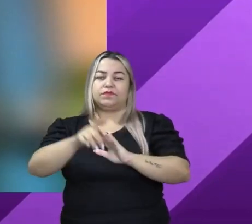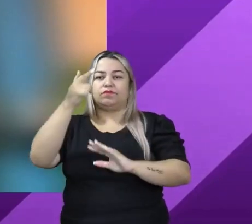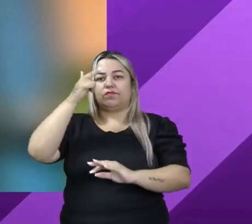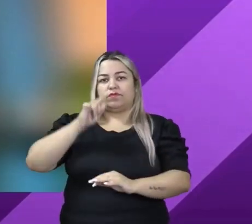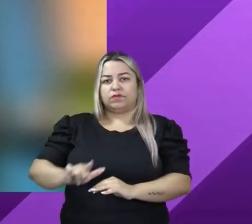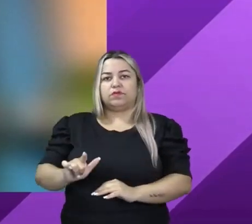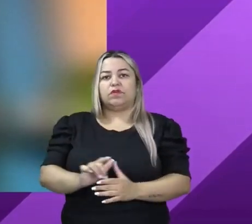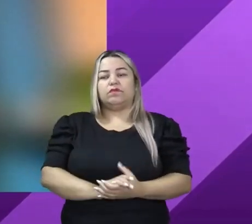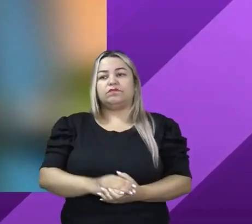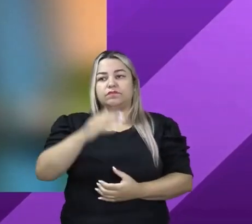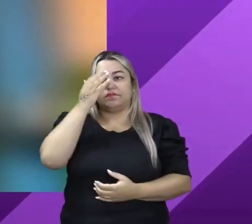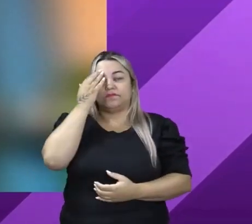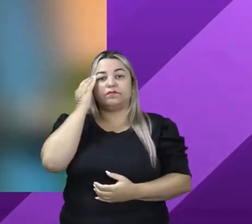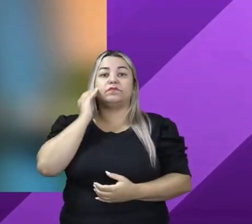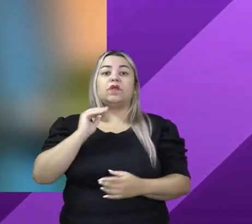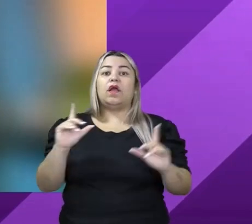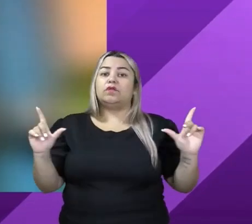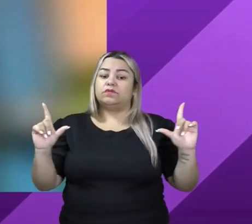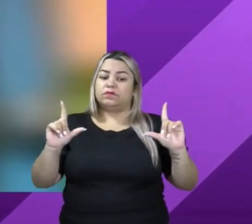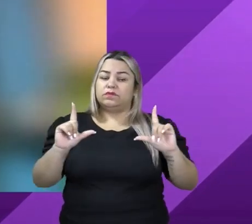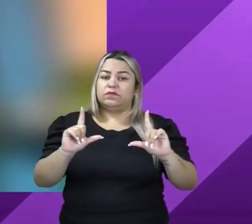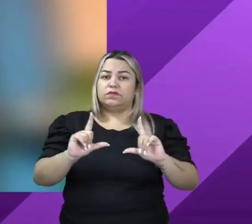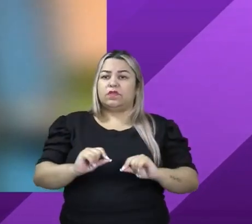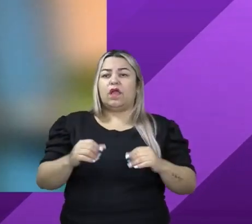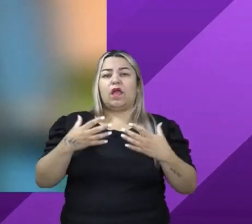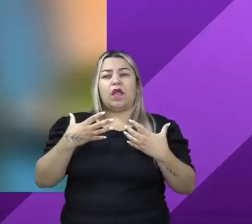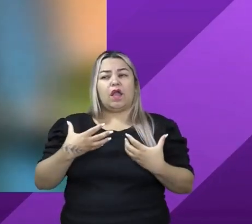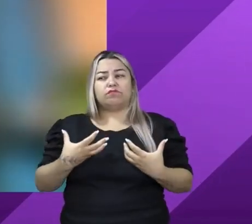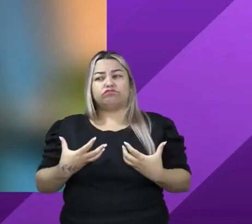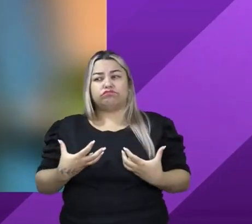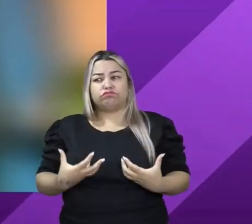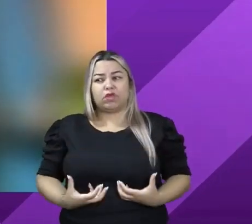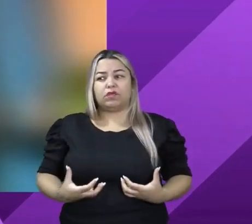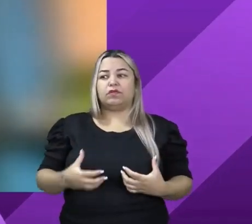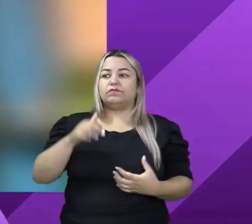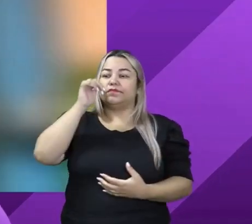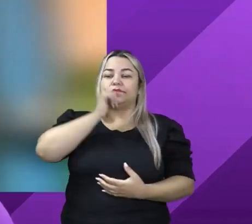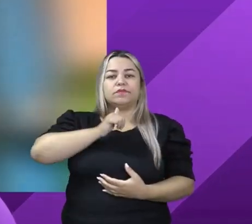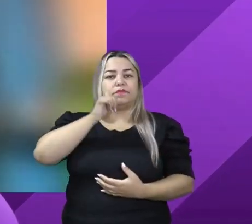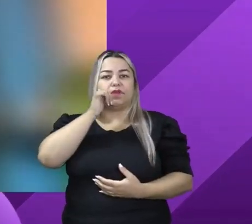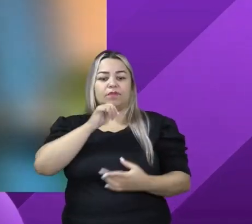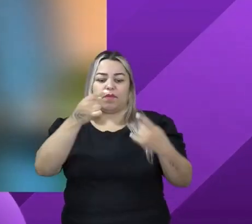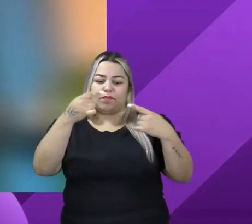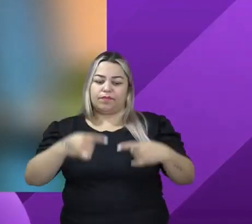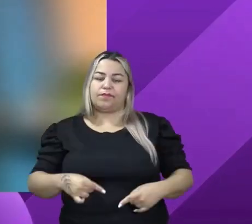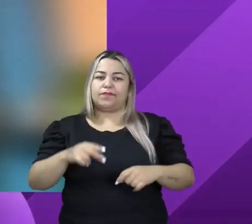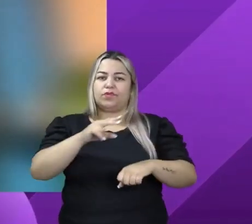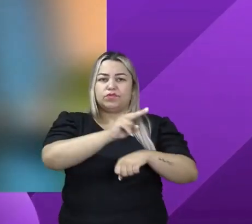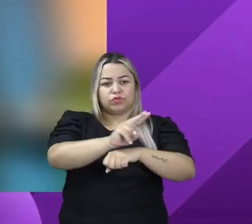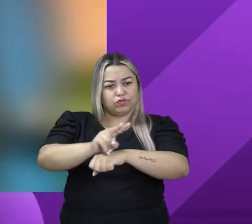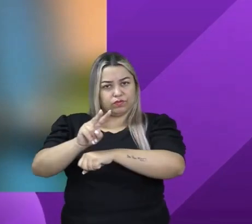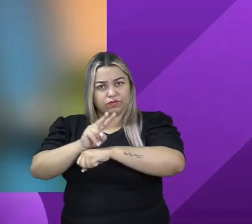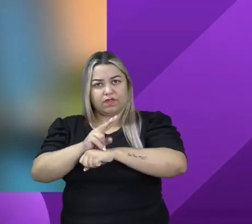garantam a diminuição da sobrecarga das mulheres no que diz respeito à política dos cuidados. A gente